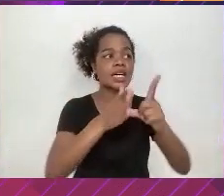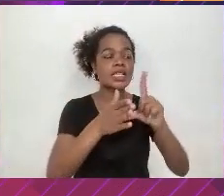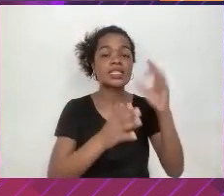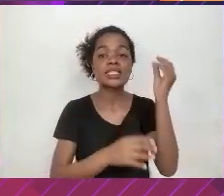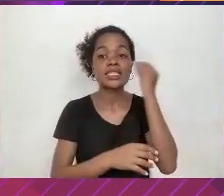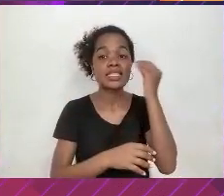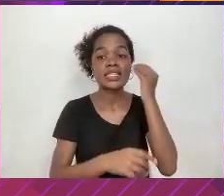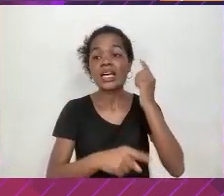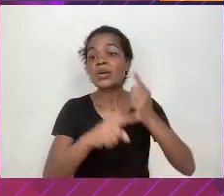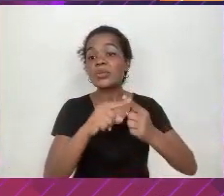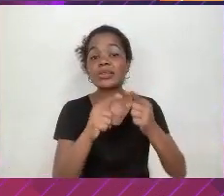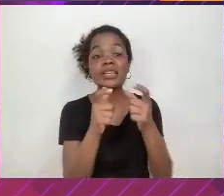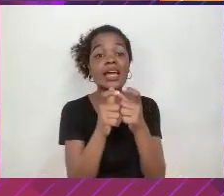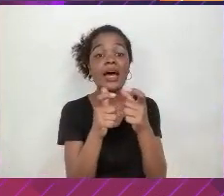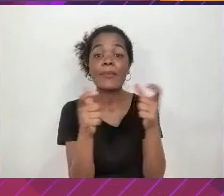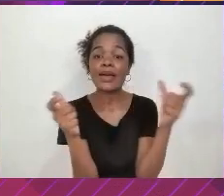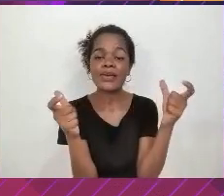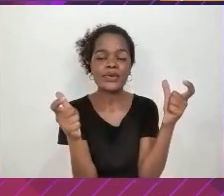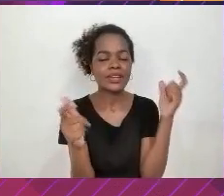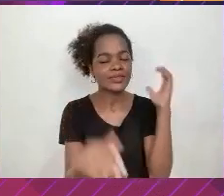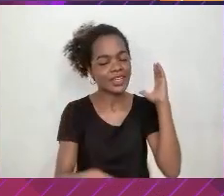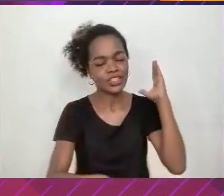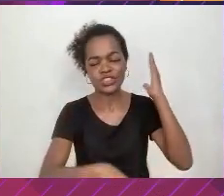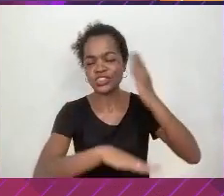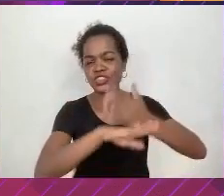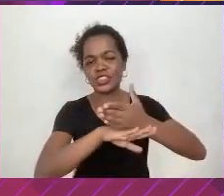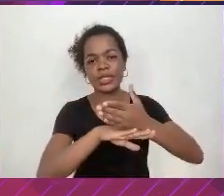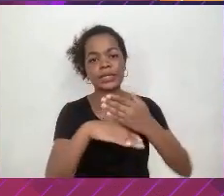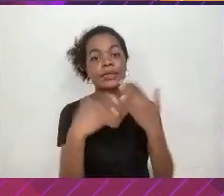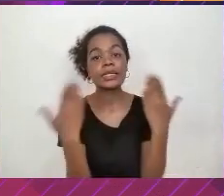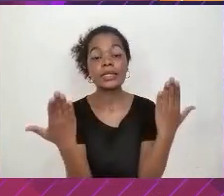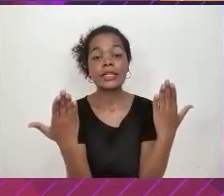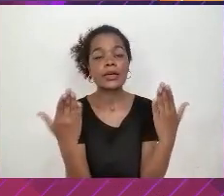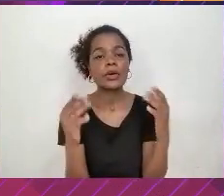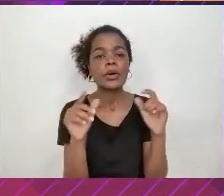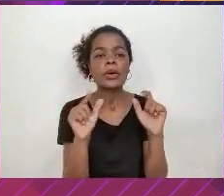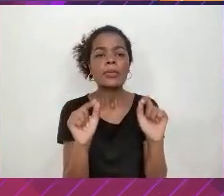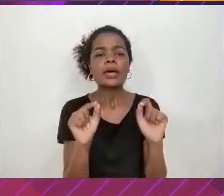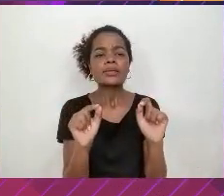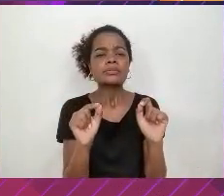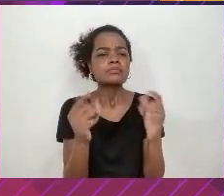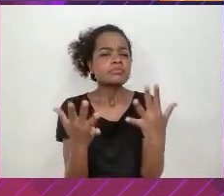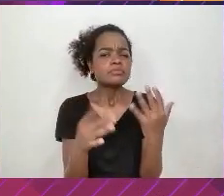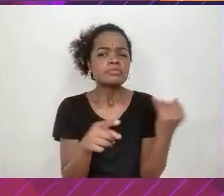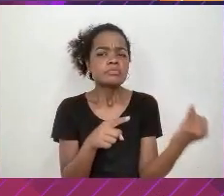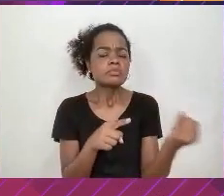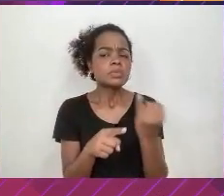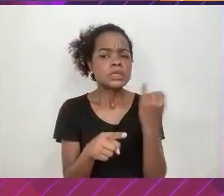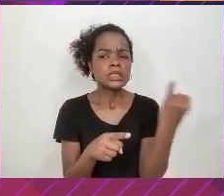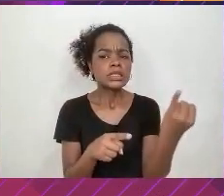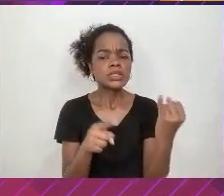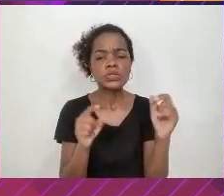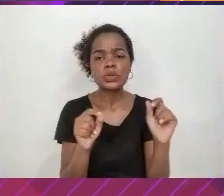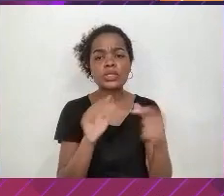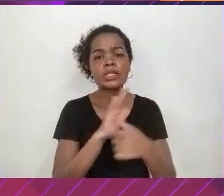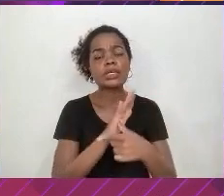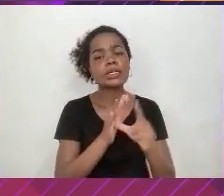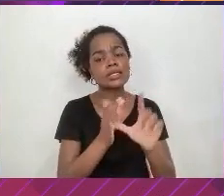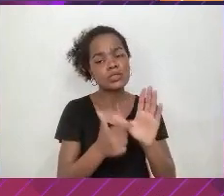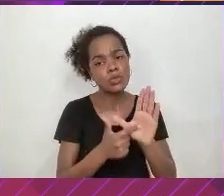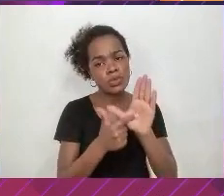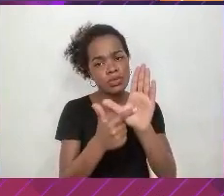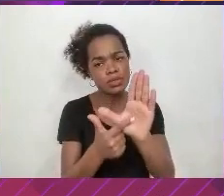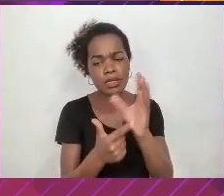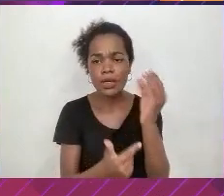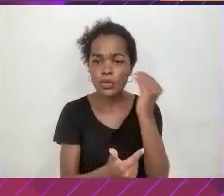maioria vai direto na aplicação. Então, qual que é a importância de trazer os testes de dados aqui, e não